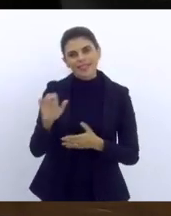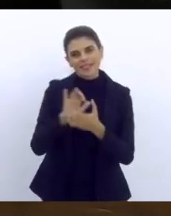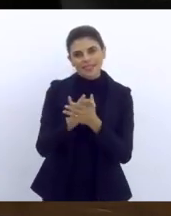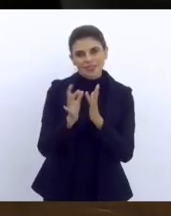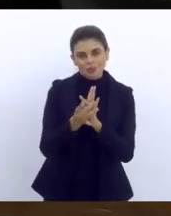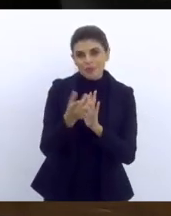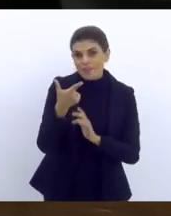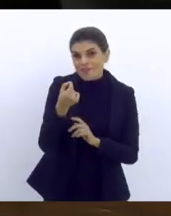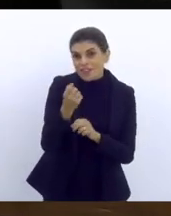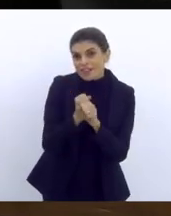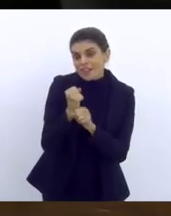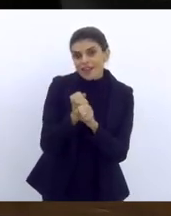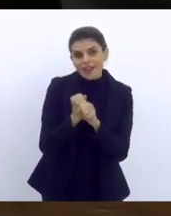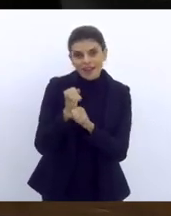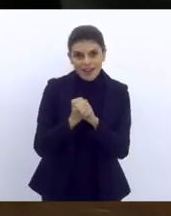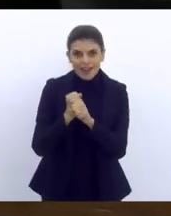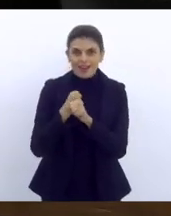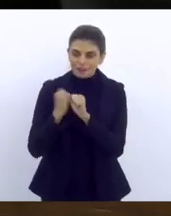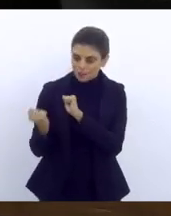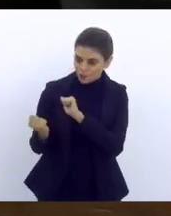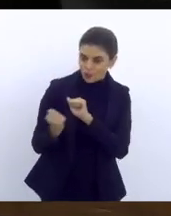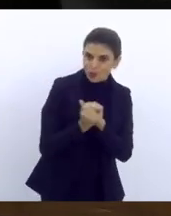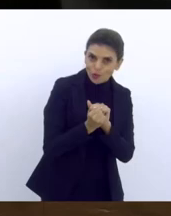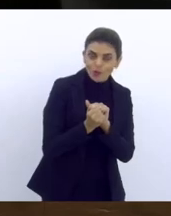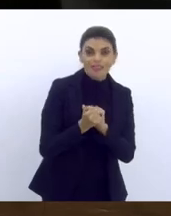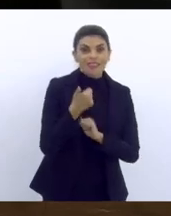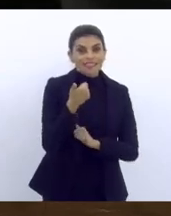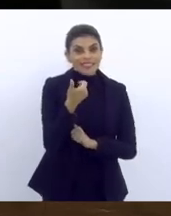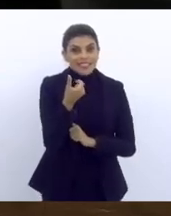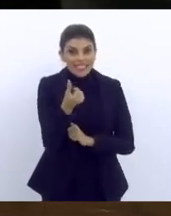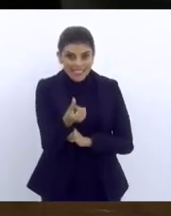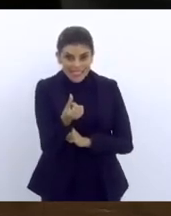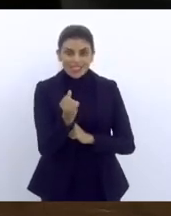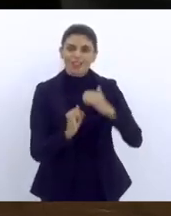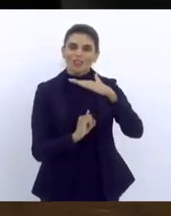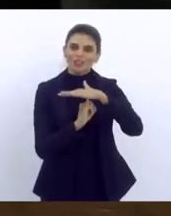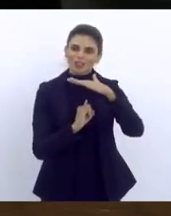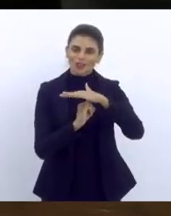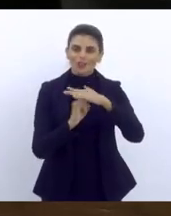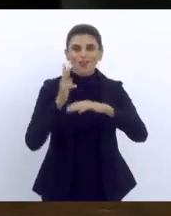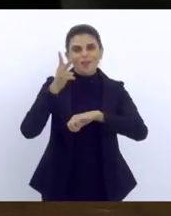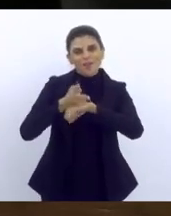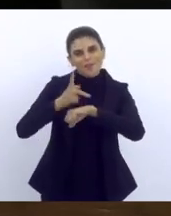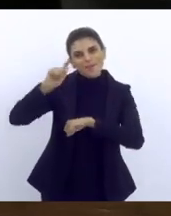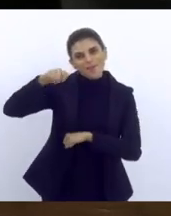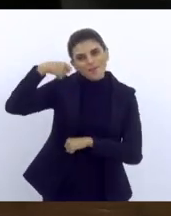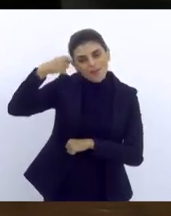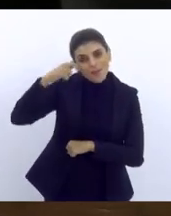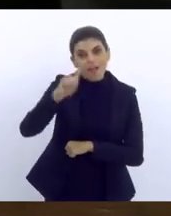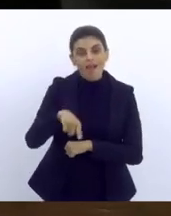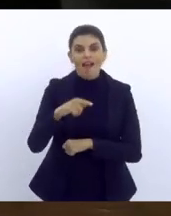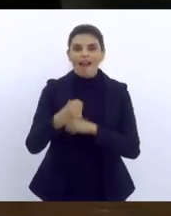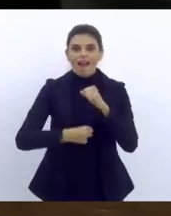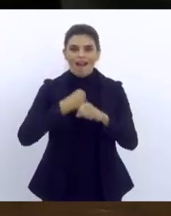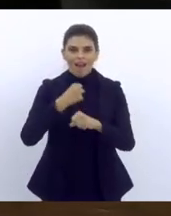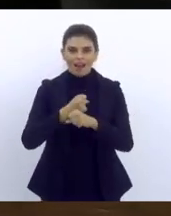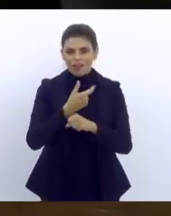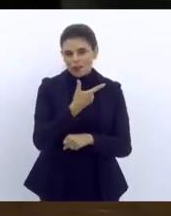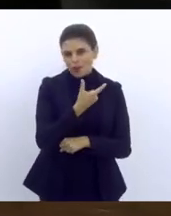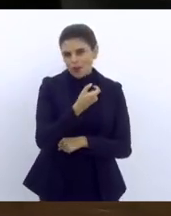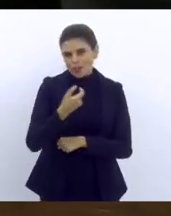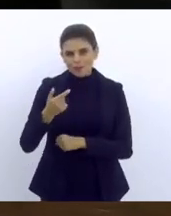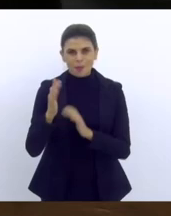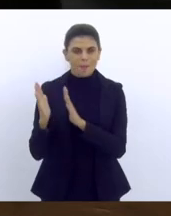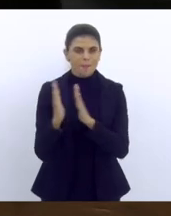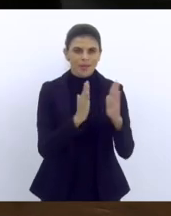anos nessa pegada comigo, 16 de faixa preta, esse vídeo... Isso foi em 2000 e tal, dentro